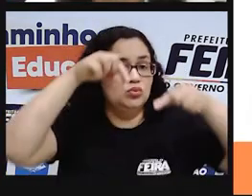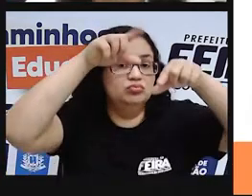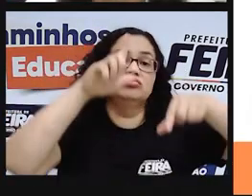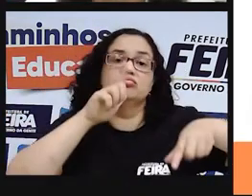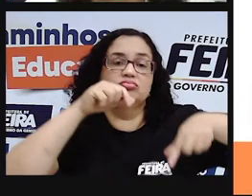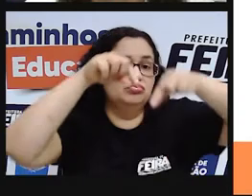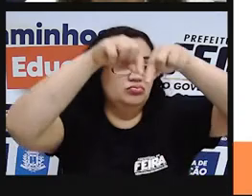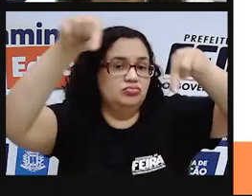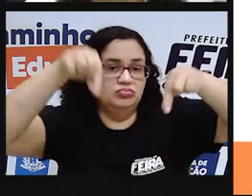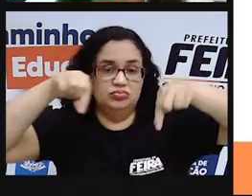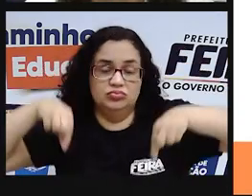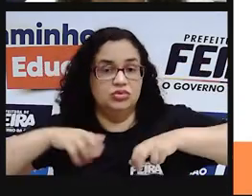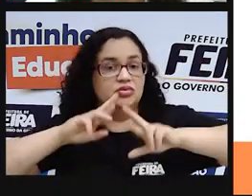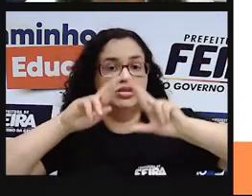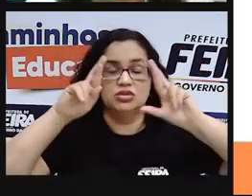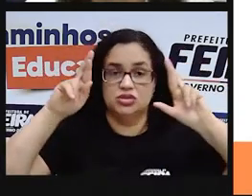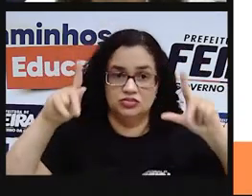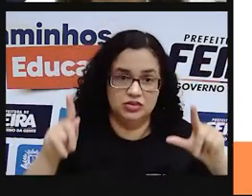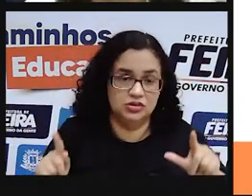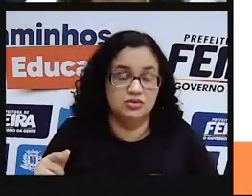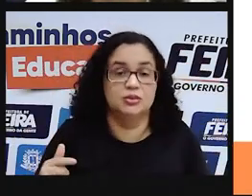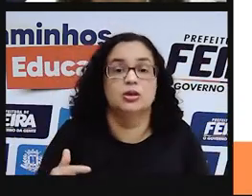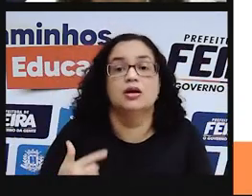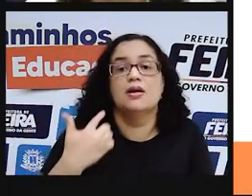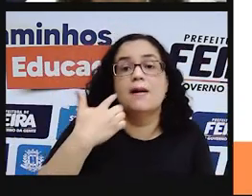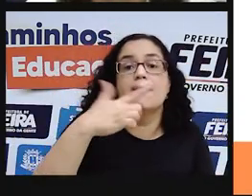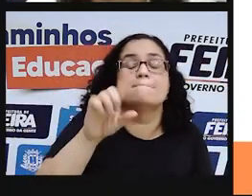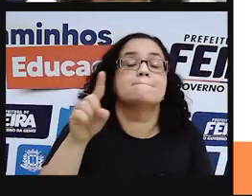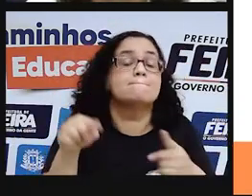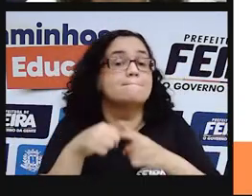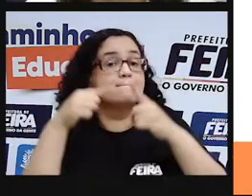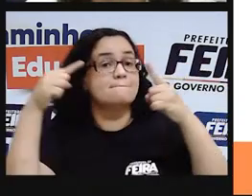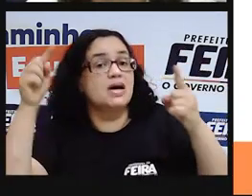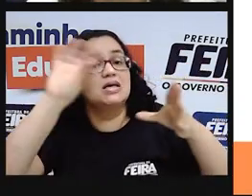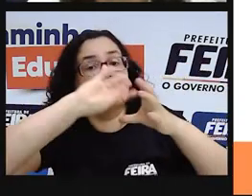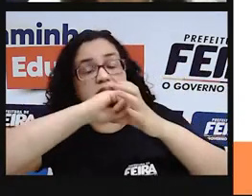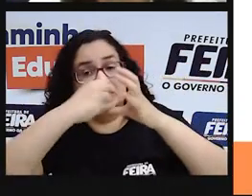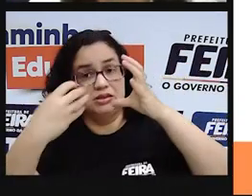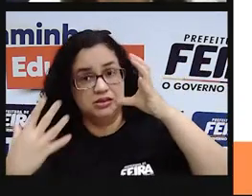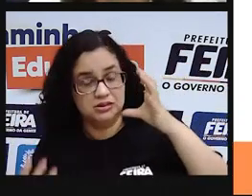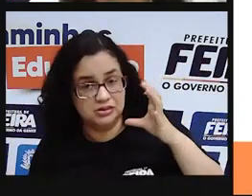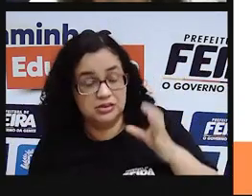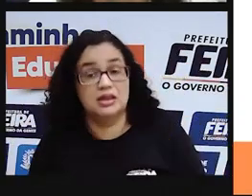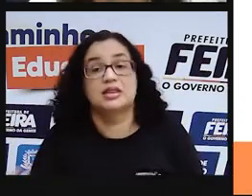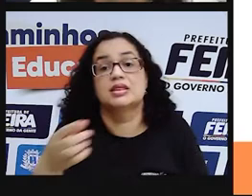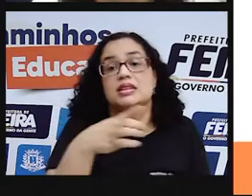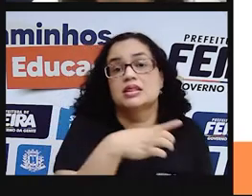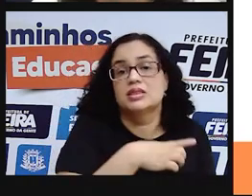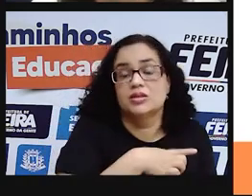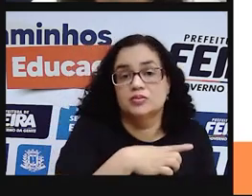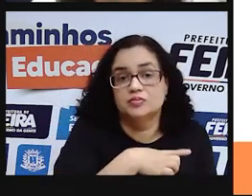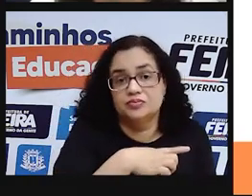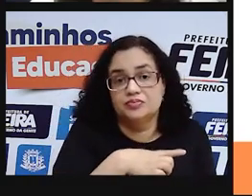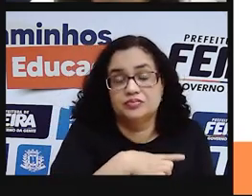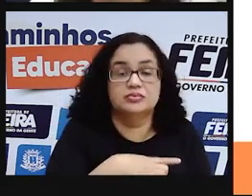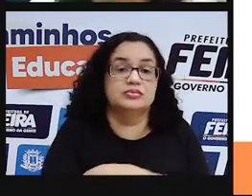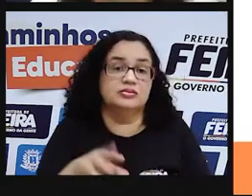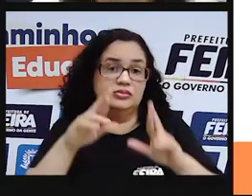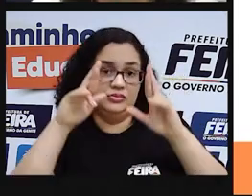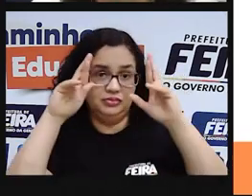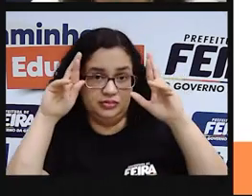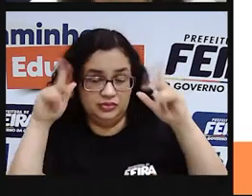não fazem essa diferença entre um e outro mas a característica que mais aparece quando a gente quer